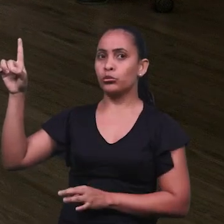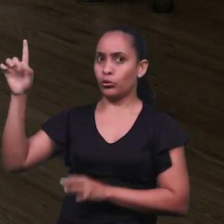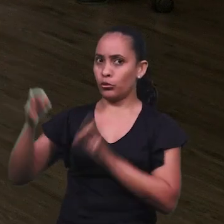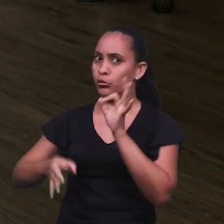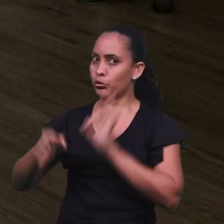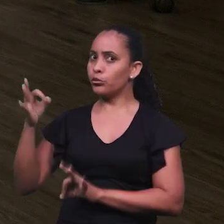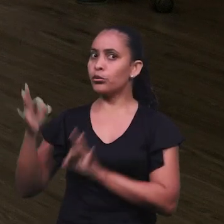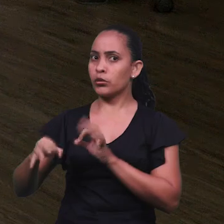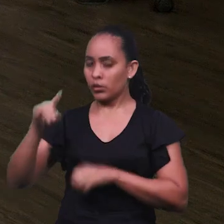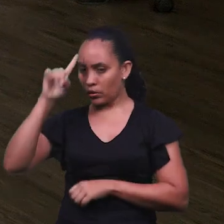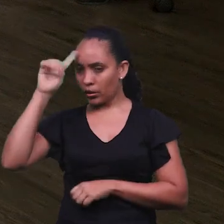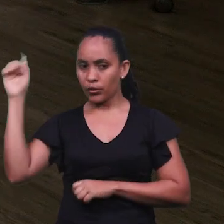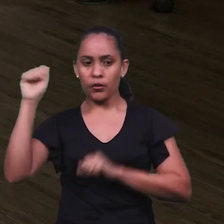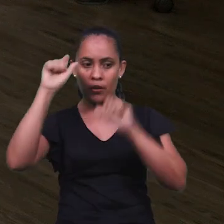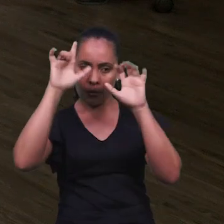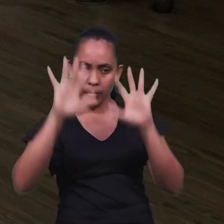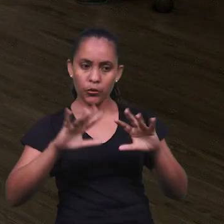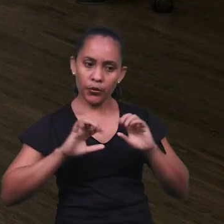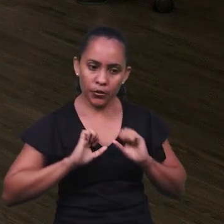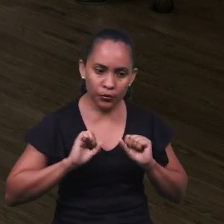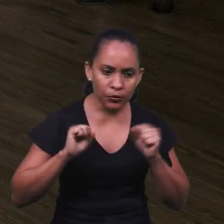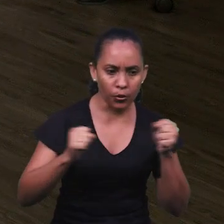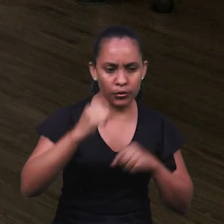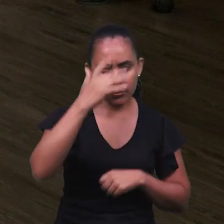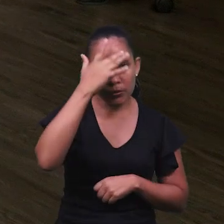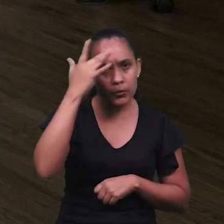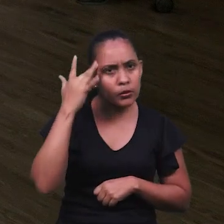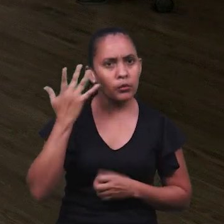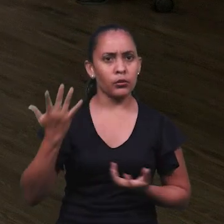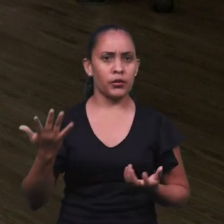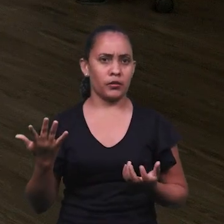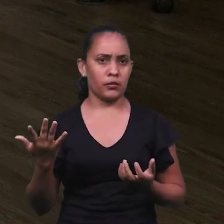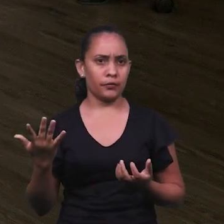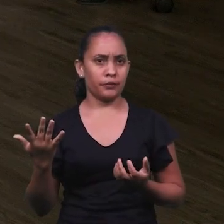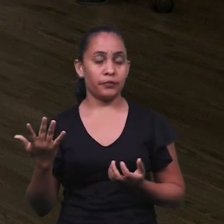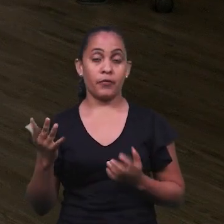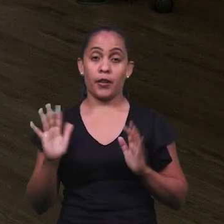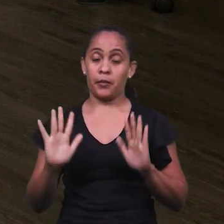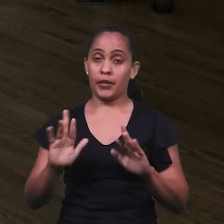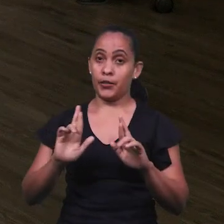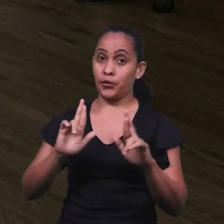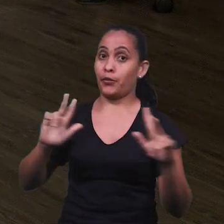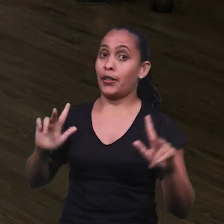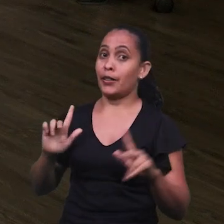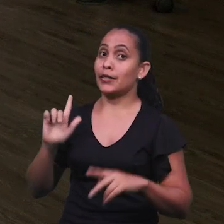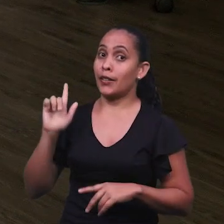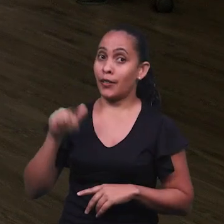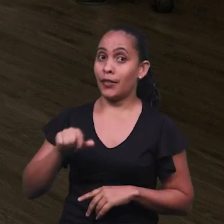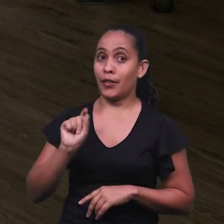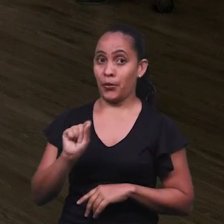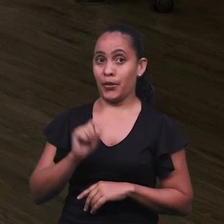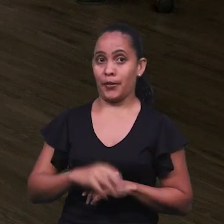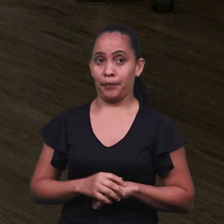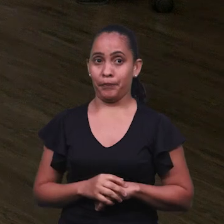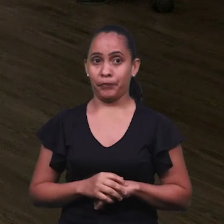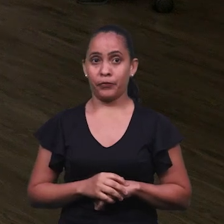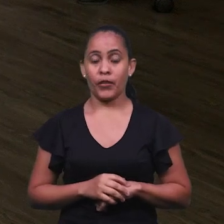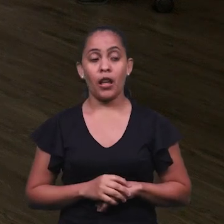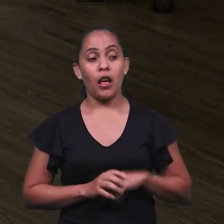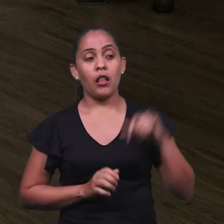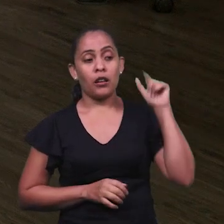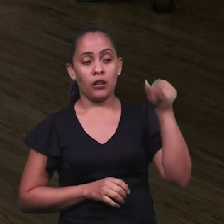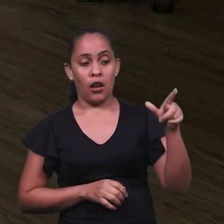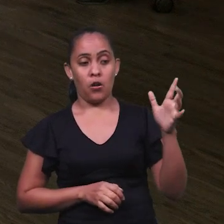Então Deus vai abençoar o esforço das pessoas também. Deus é justo. A diferença é que a prosperidade